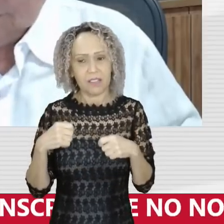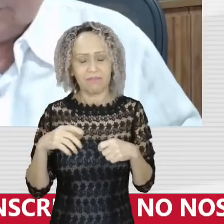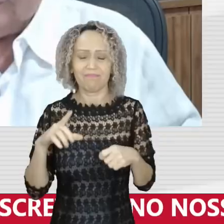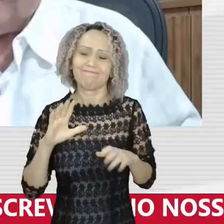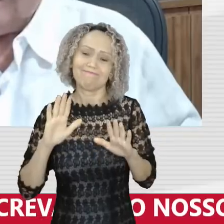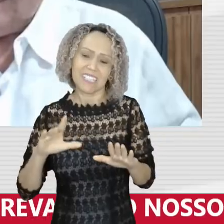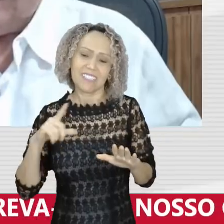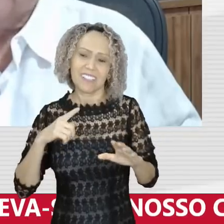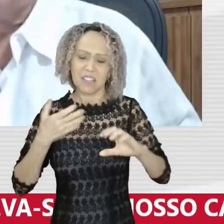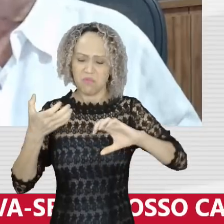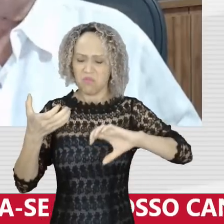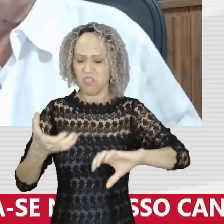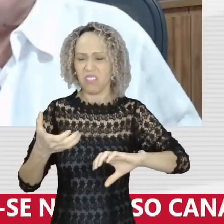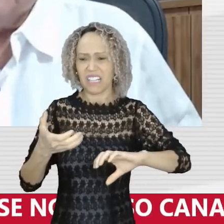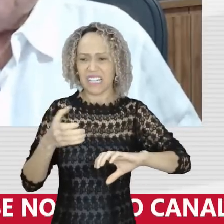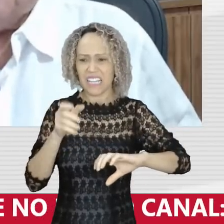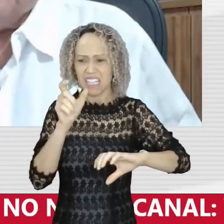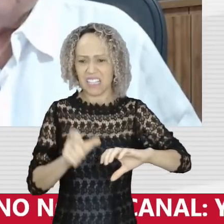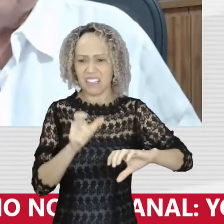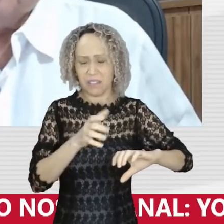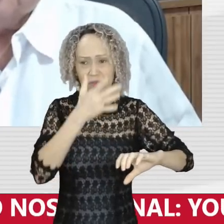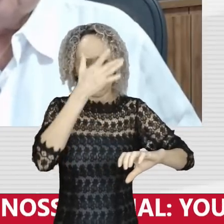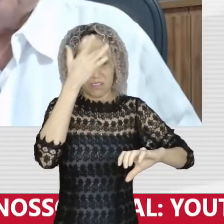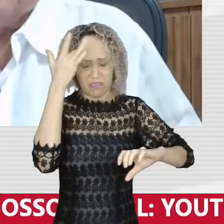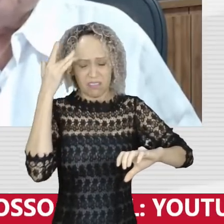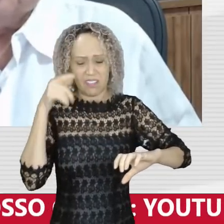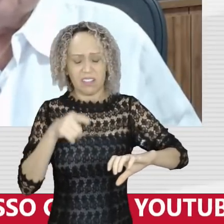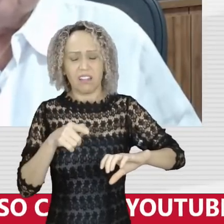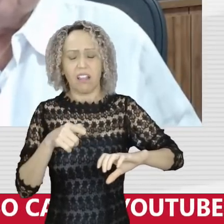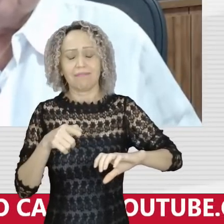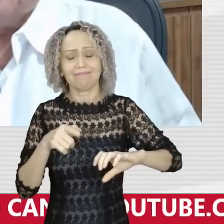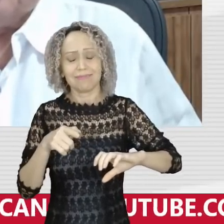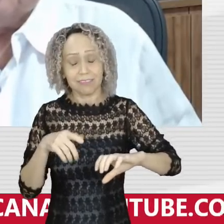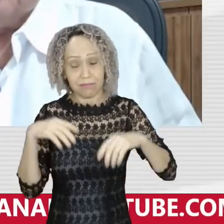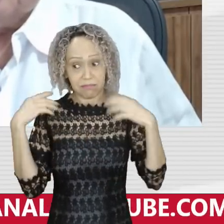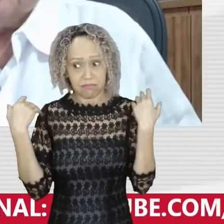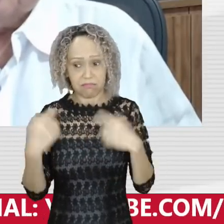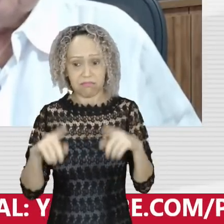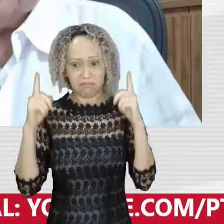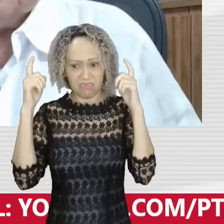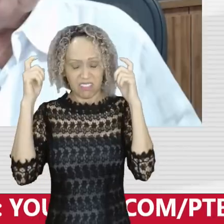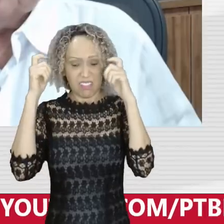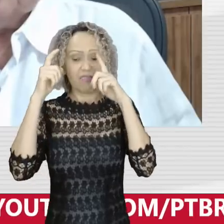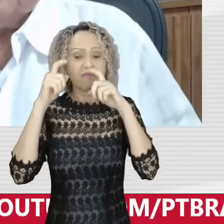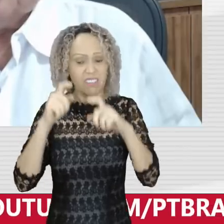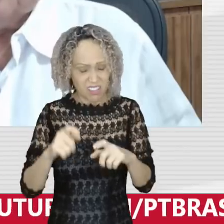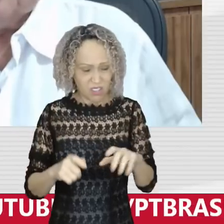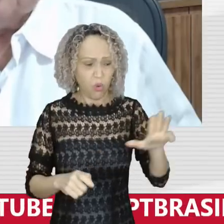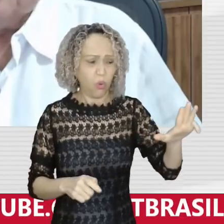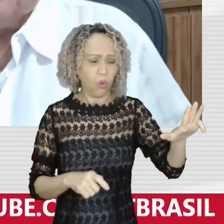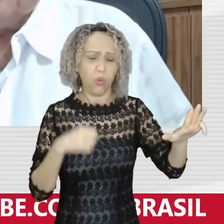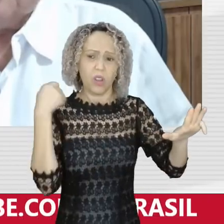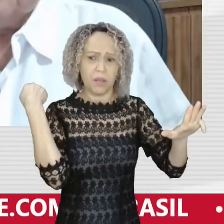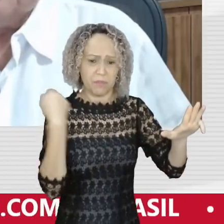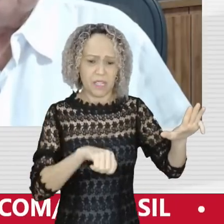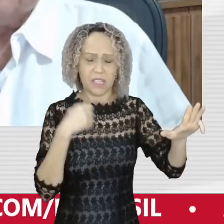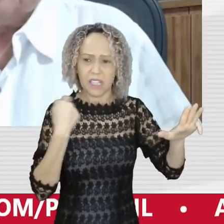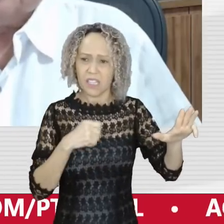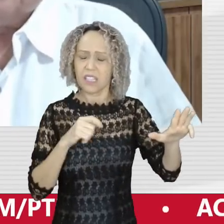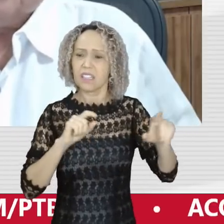diária. O presidente Lula vai precisar de muita força popular. Nós precisamos radicalizarmos na